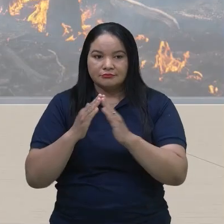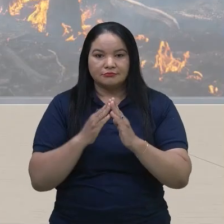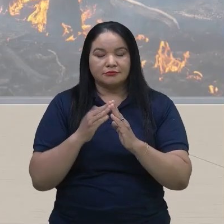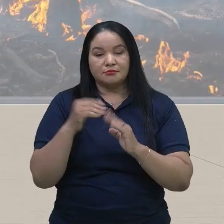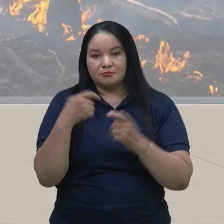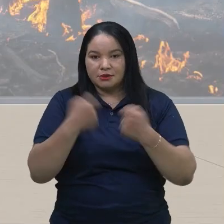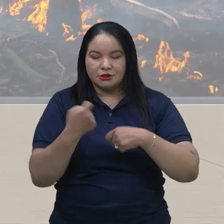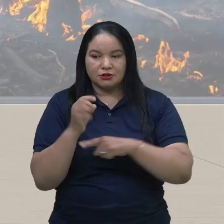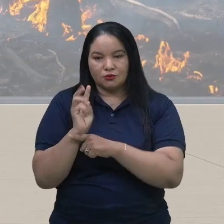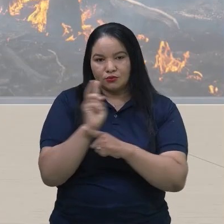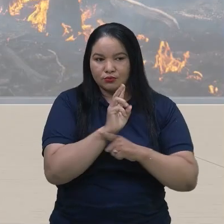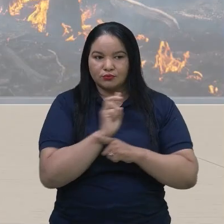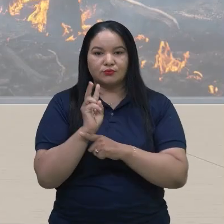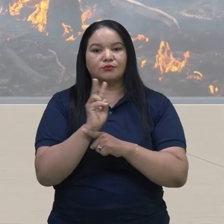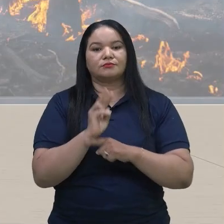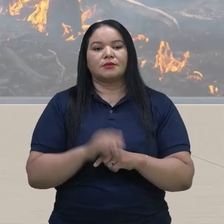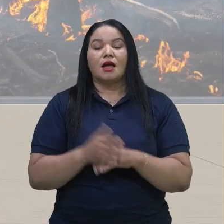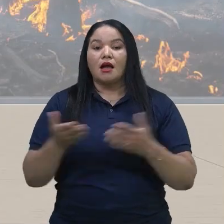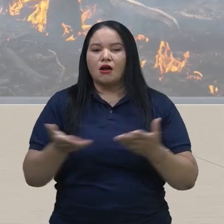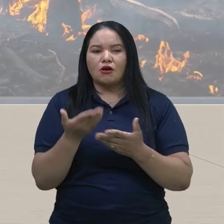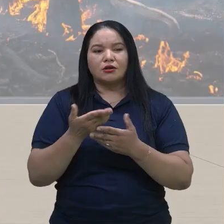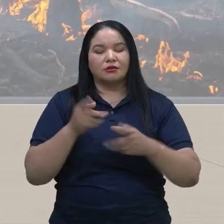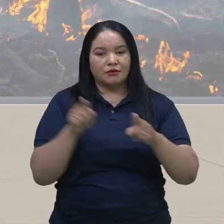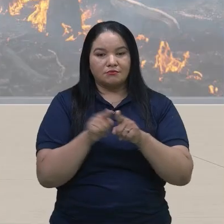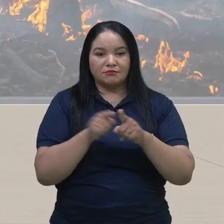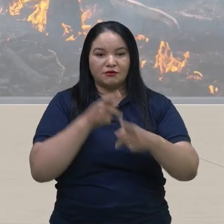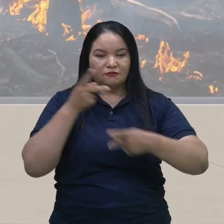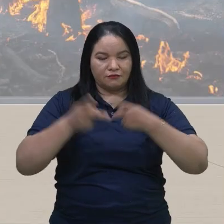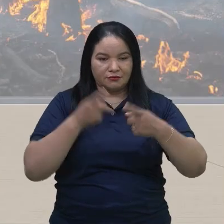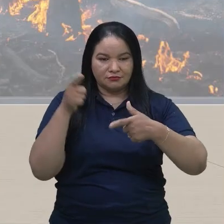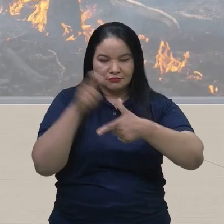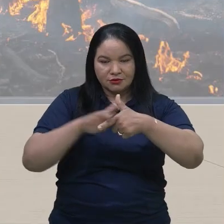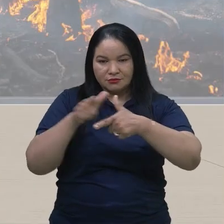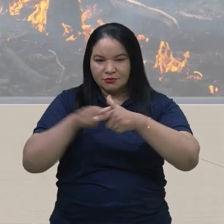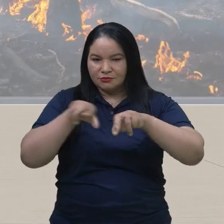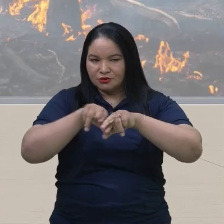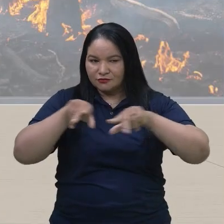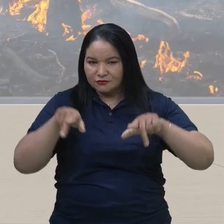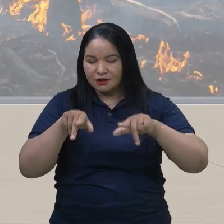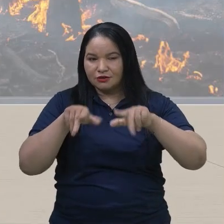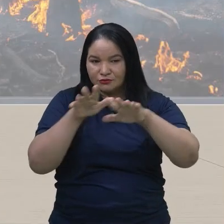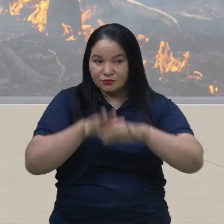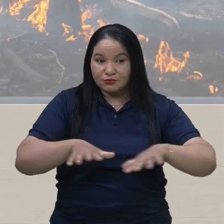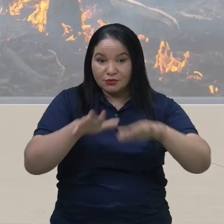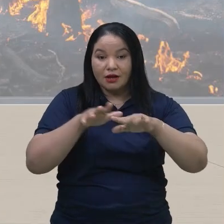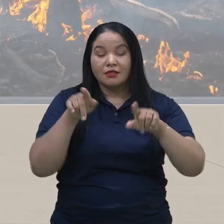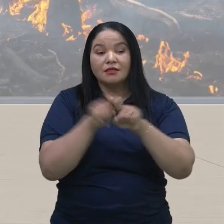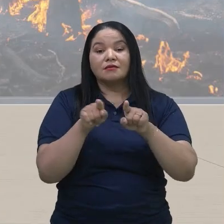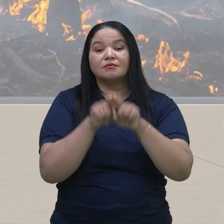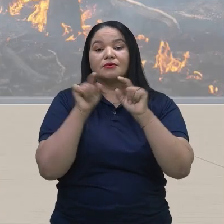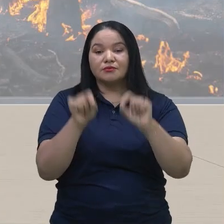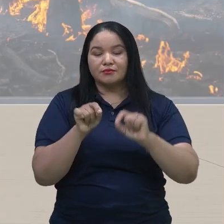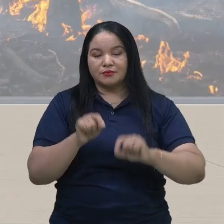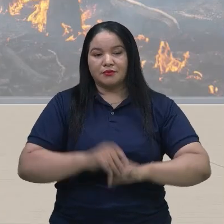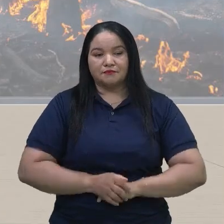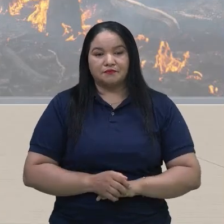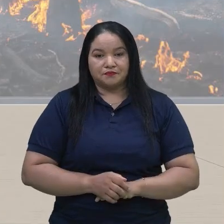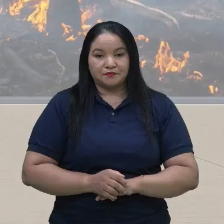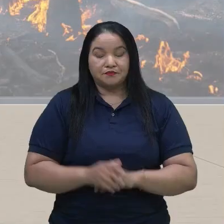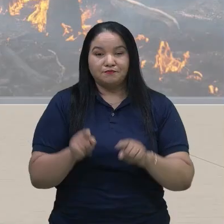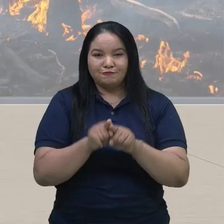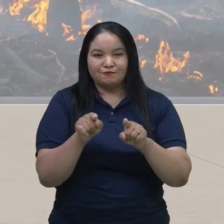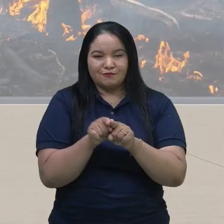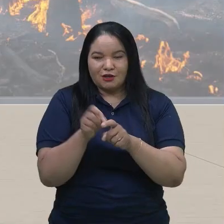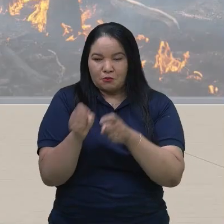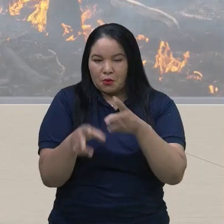nós temos também, falando ainda desses problemas ambientais, dessas questões ambientais, né, a contaminação,